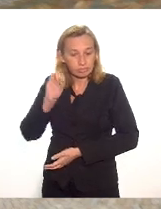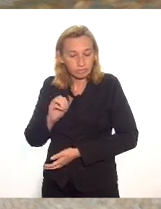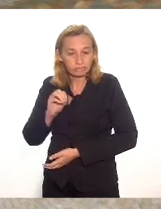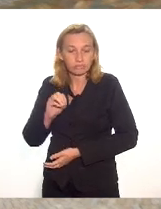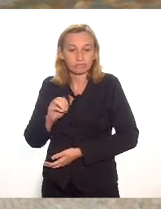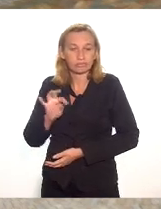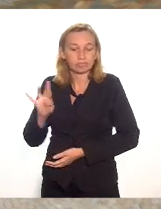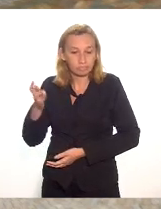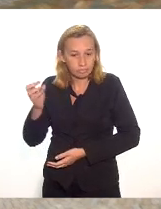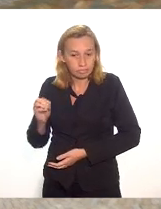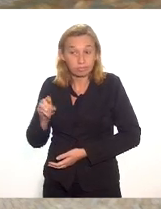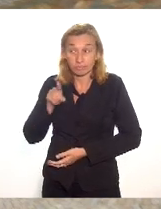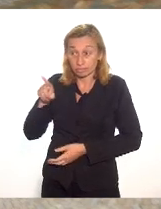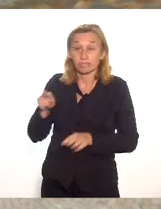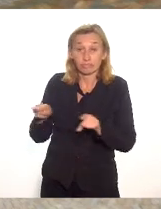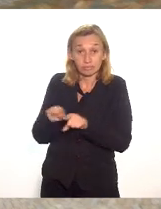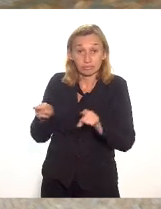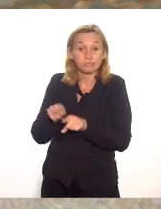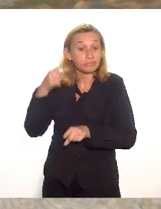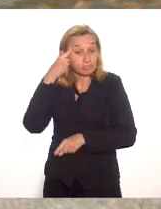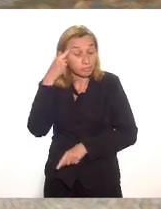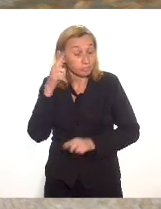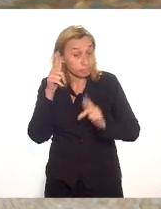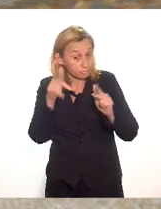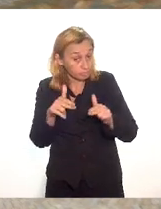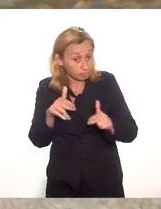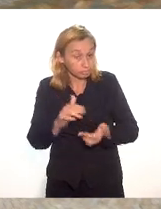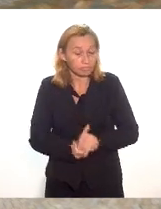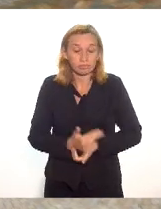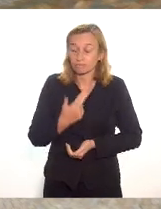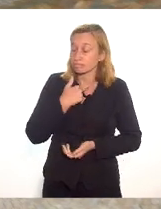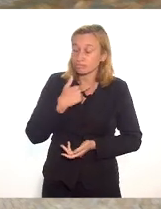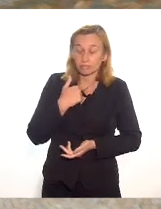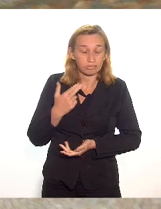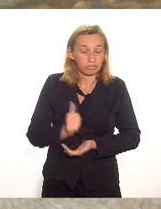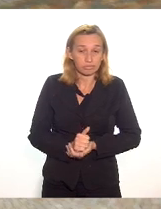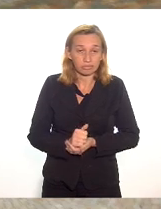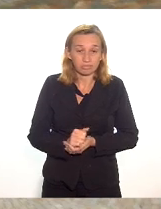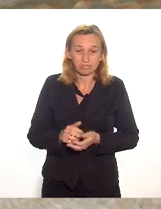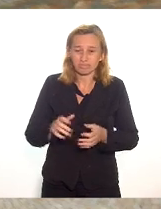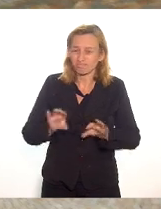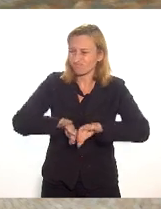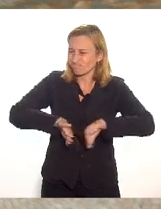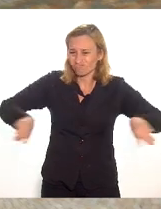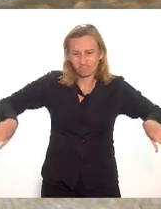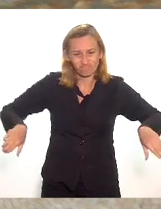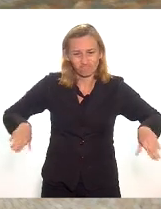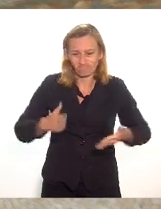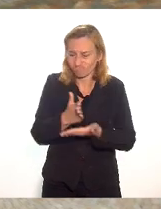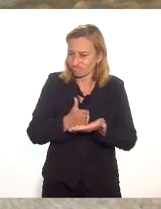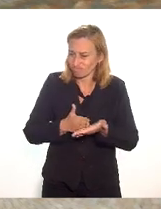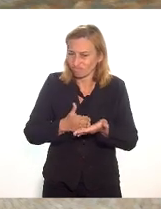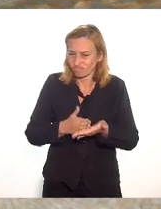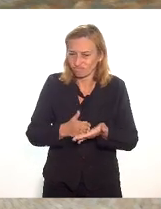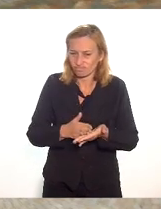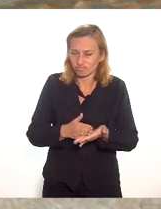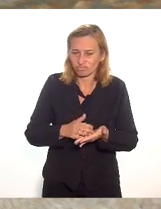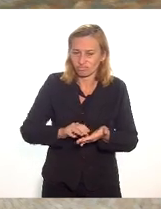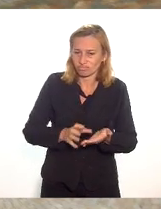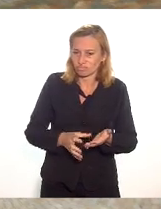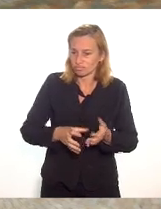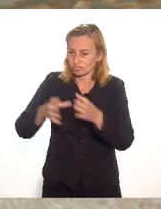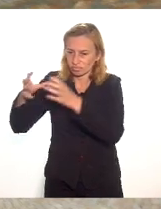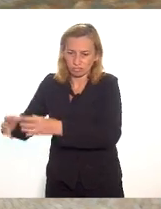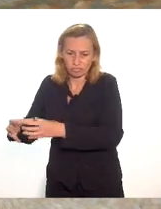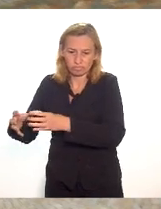Castro, ele também pensa dessa maneira. Nós não podemos ter um parlamento dividido, nem um parlamento de um lado e o governo